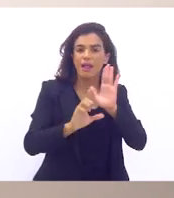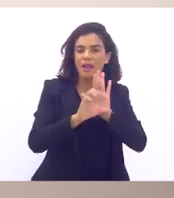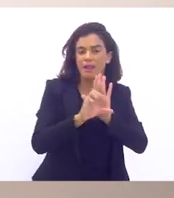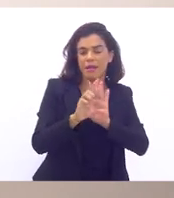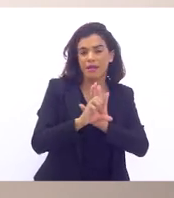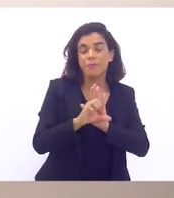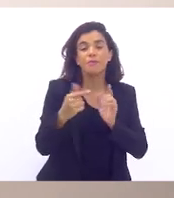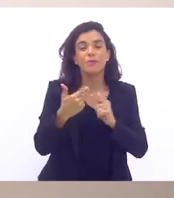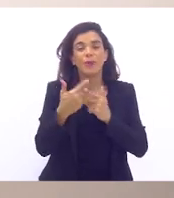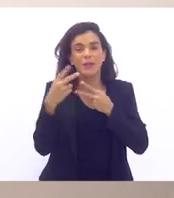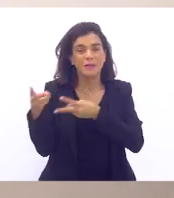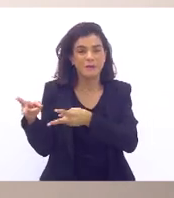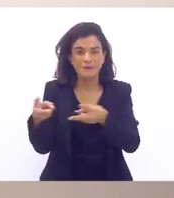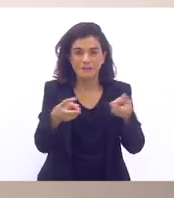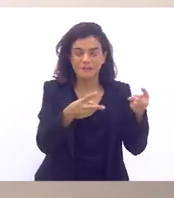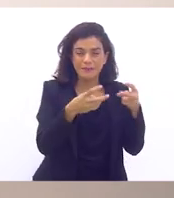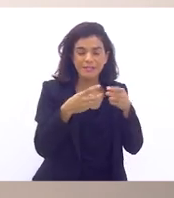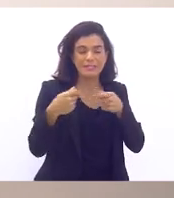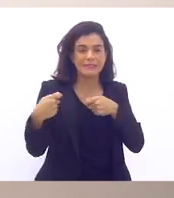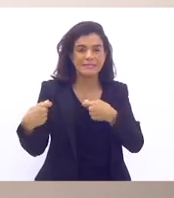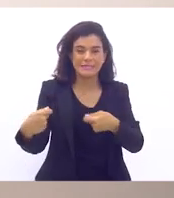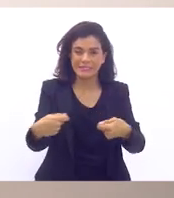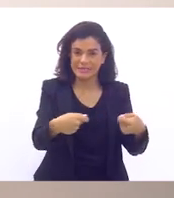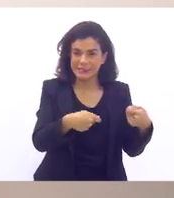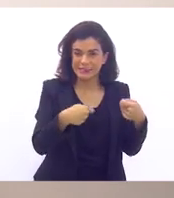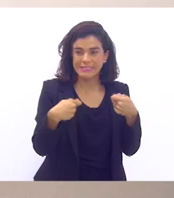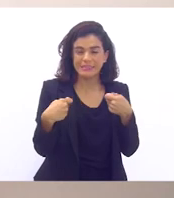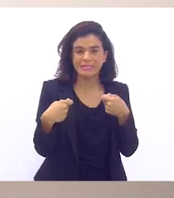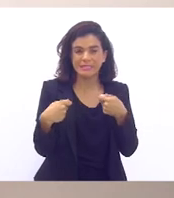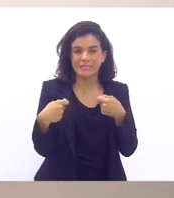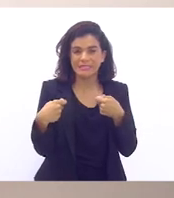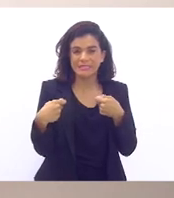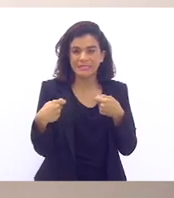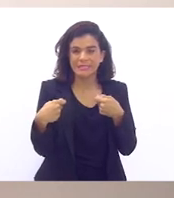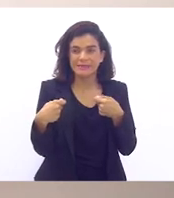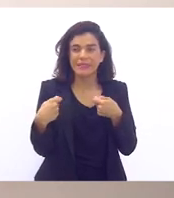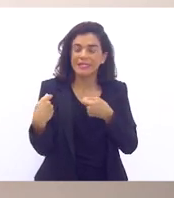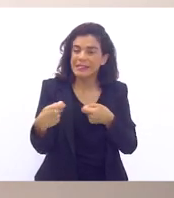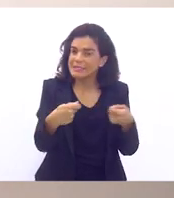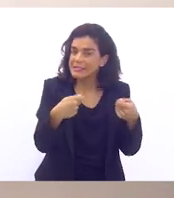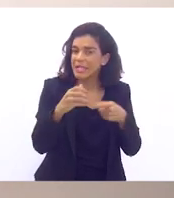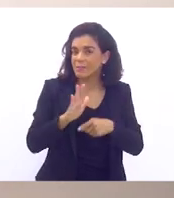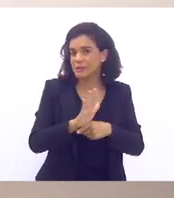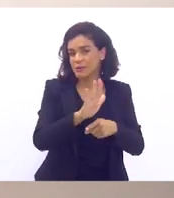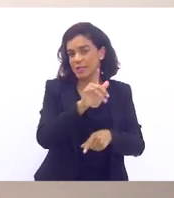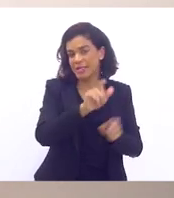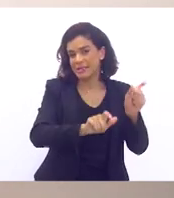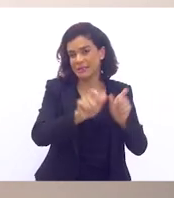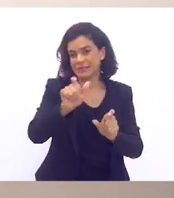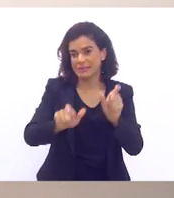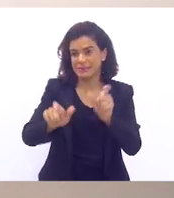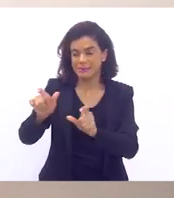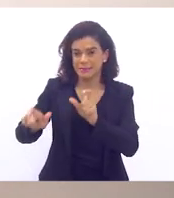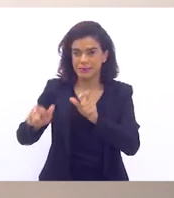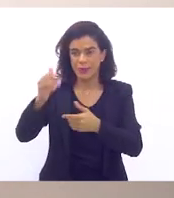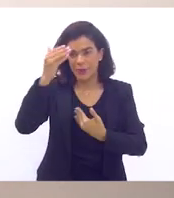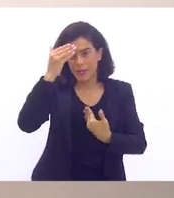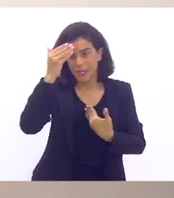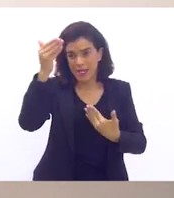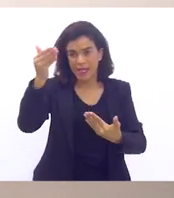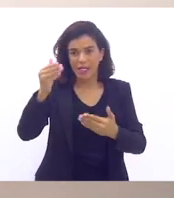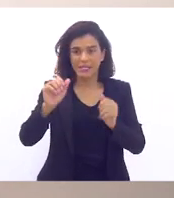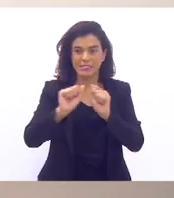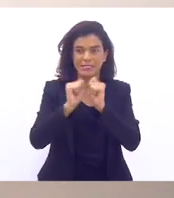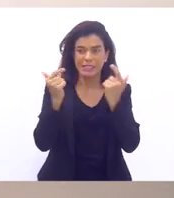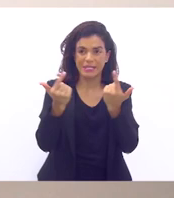possível porque ele vê a necessidade dessa dessa ajuda para esse paciente então gostaria muito de agradecer a casa